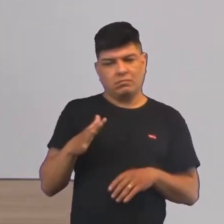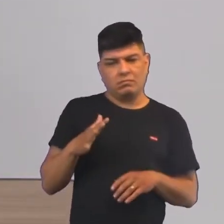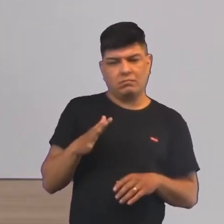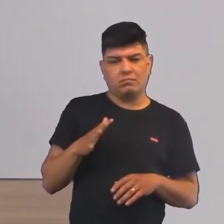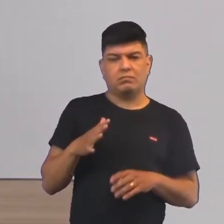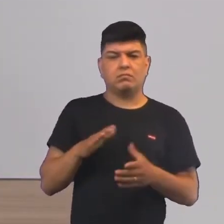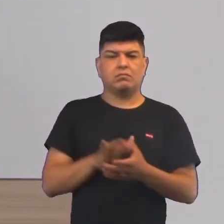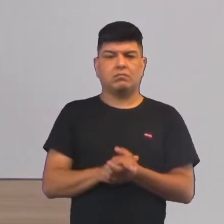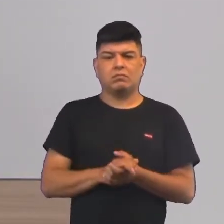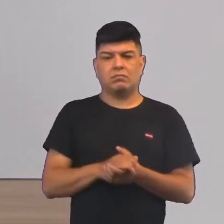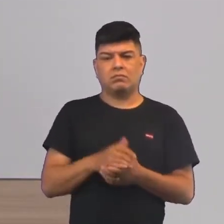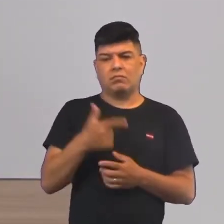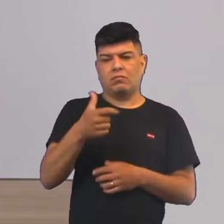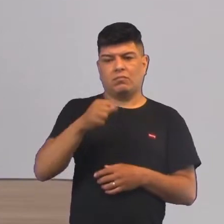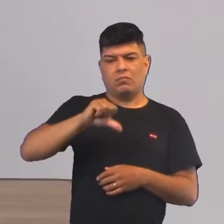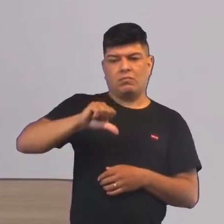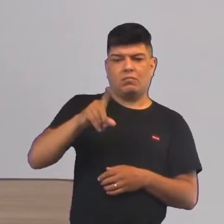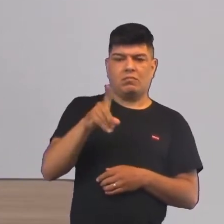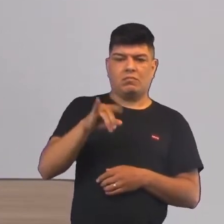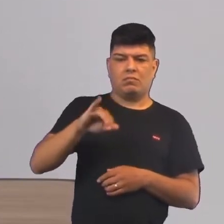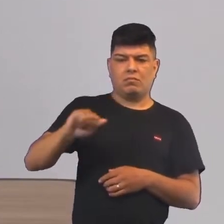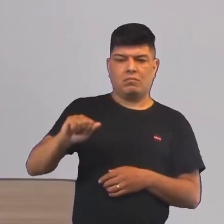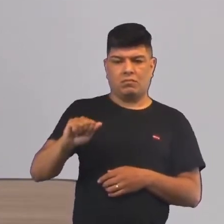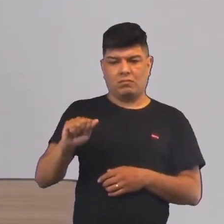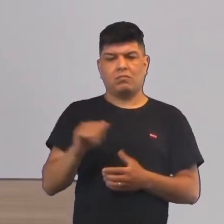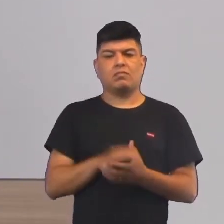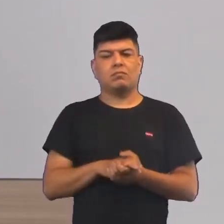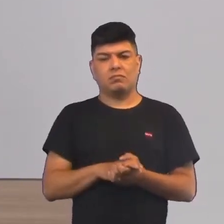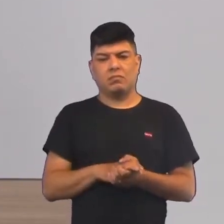aí aproximadamente 29 dias, tá? Que é